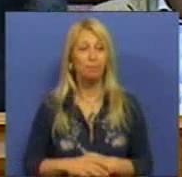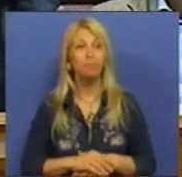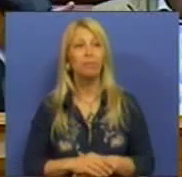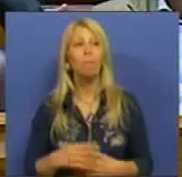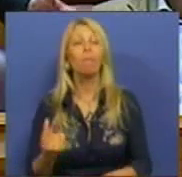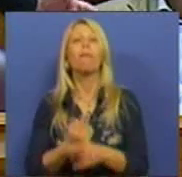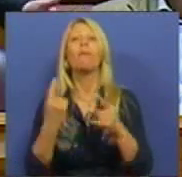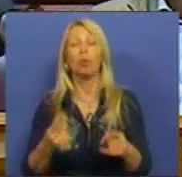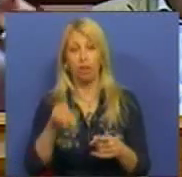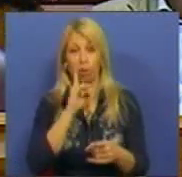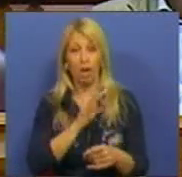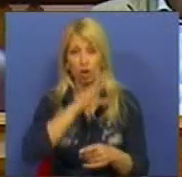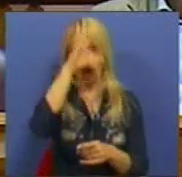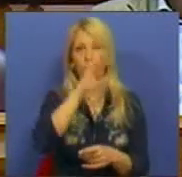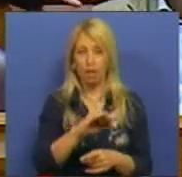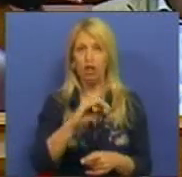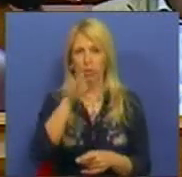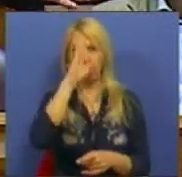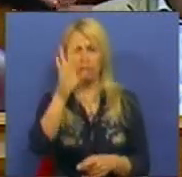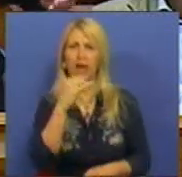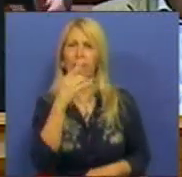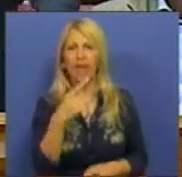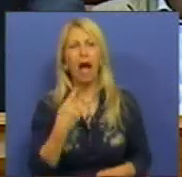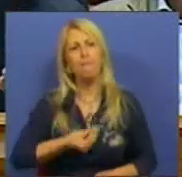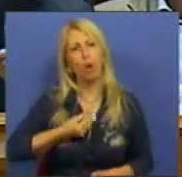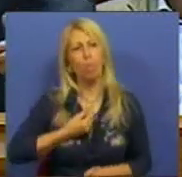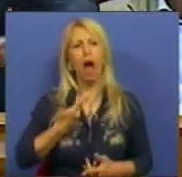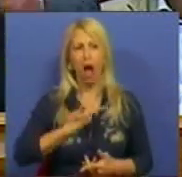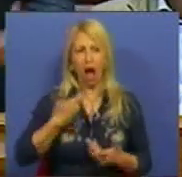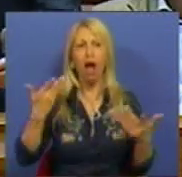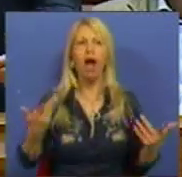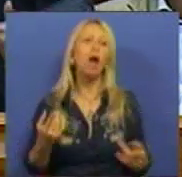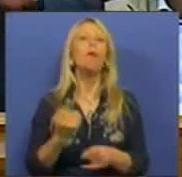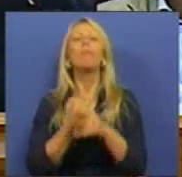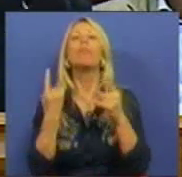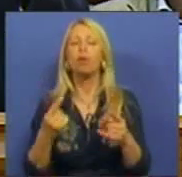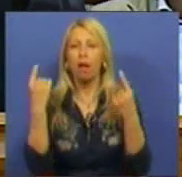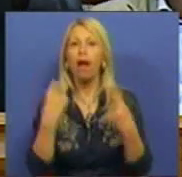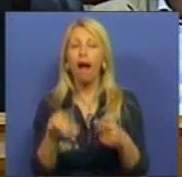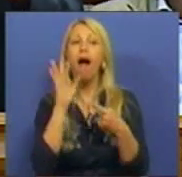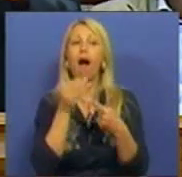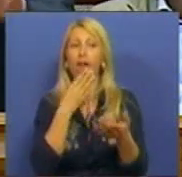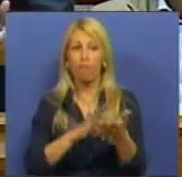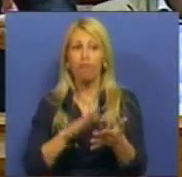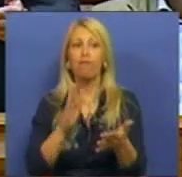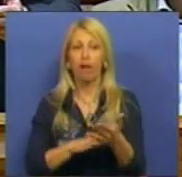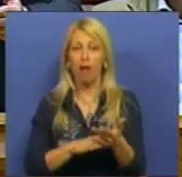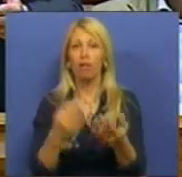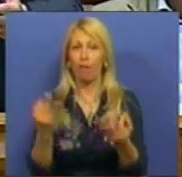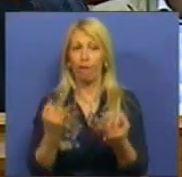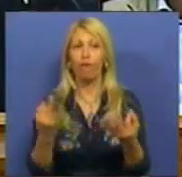Porque a senhora Ministra soube dizer que estava preocupada porque há um facto de agravamento